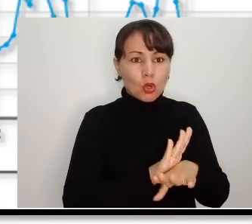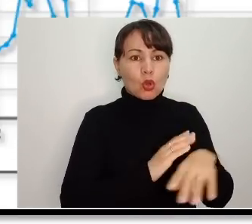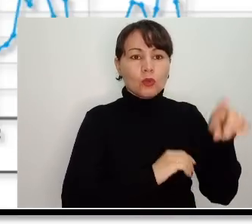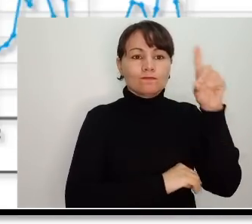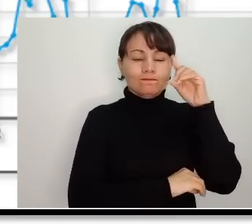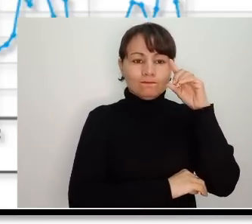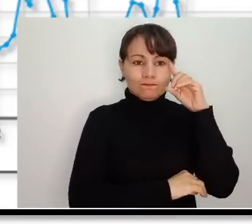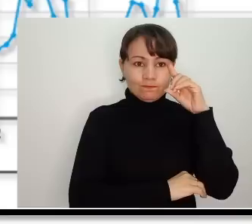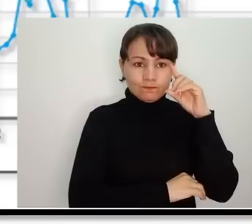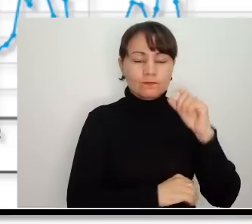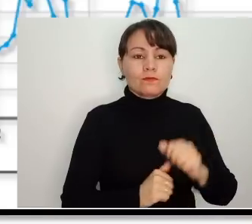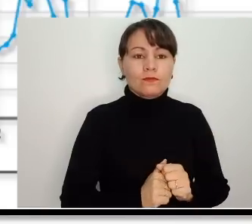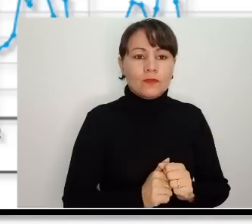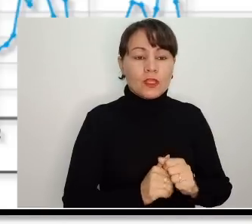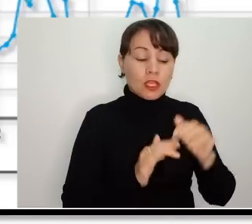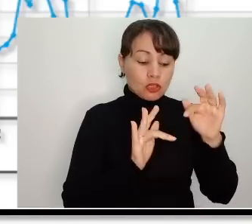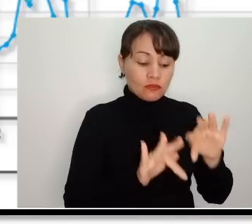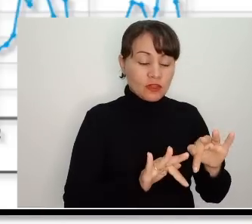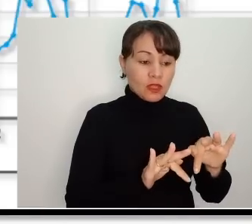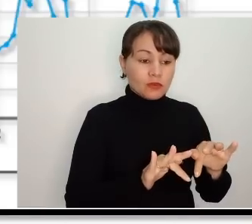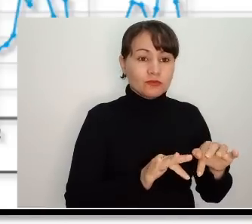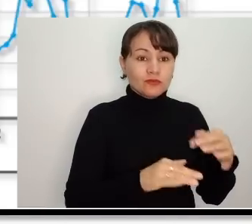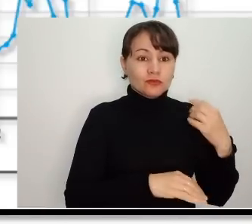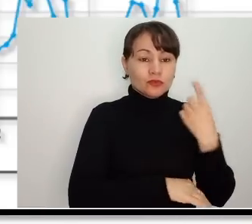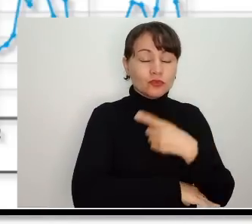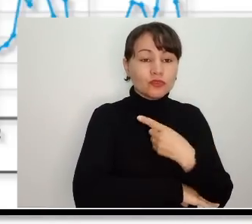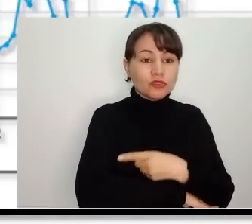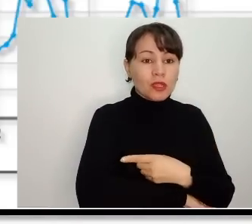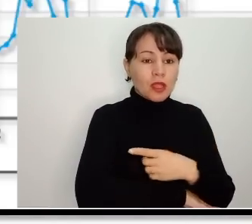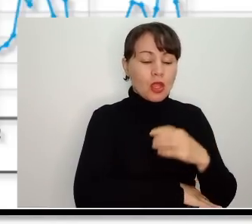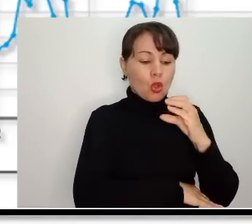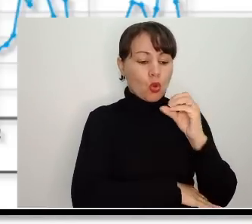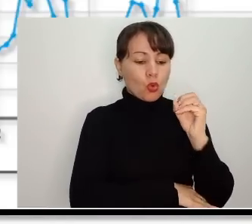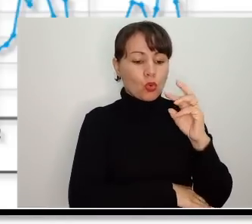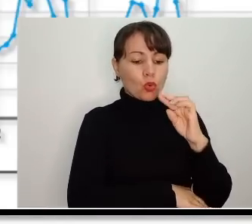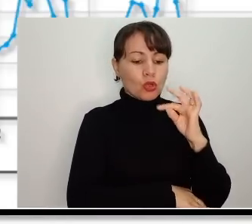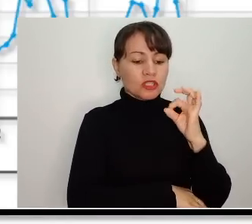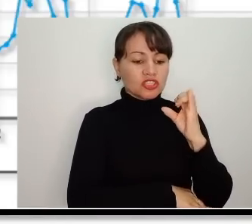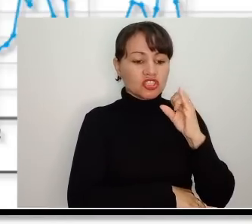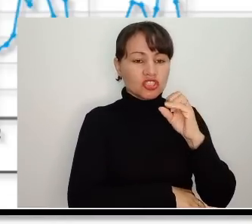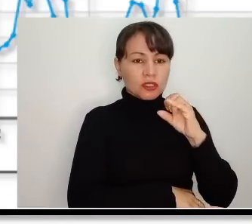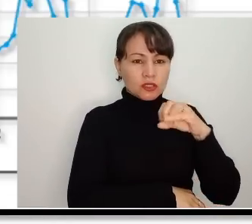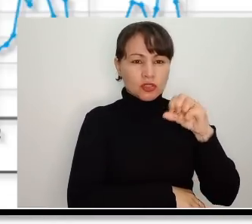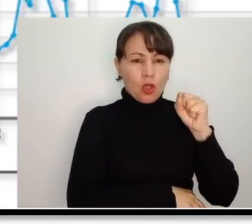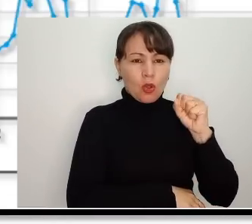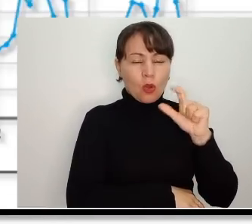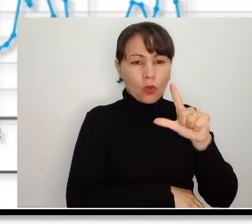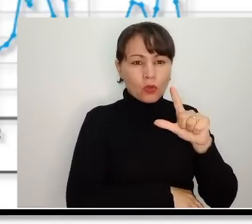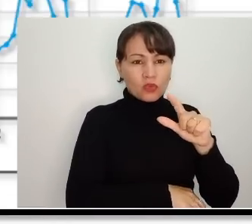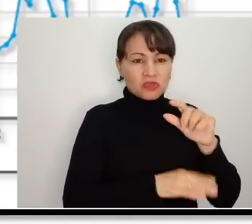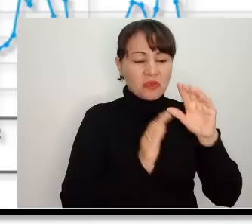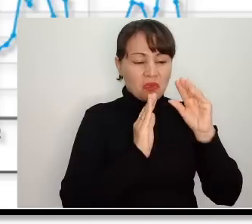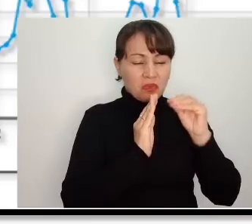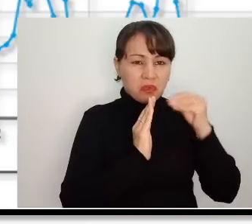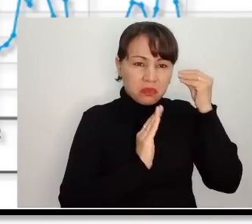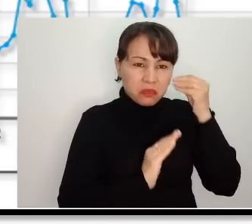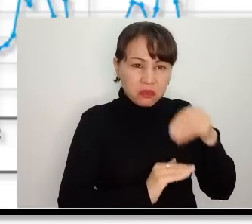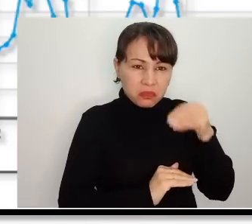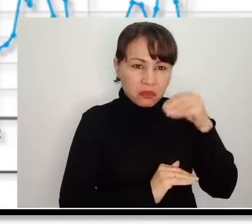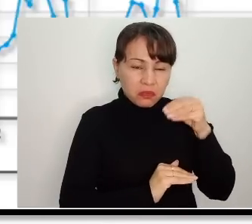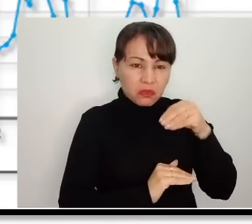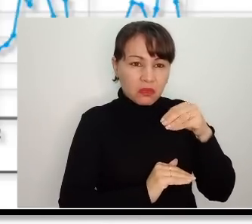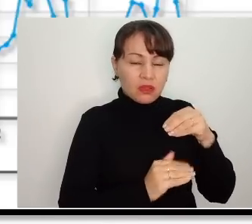dia. Se o meu cortisol no final do dia estiver também em níveis altos, ele também vai prejudicar